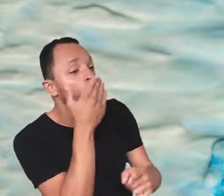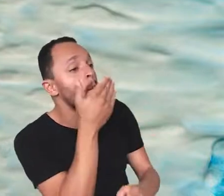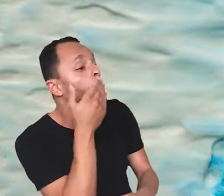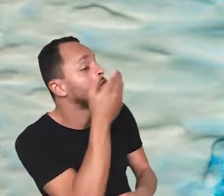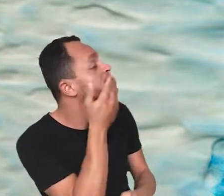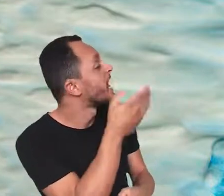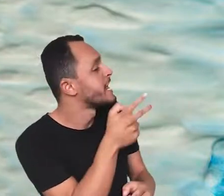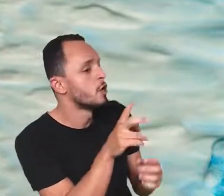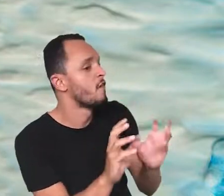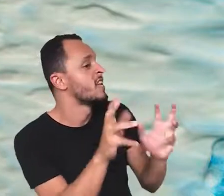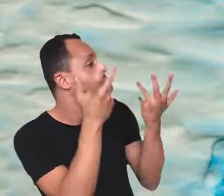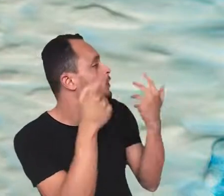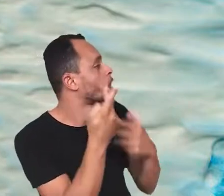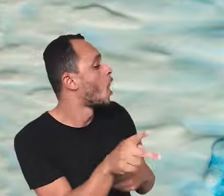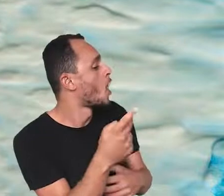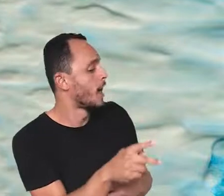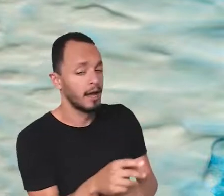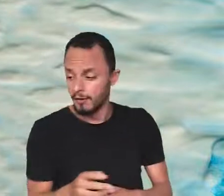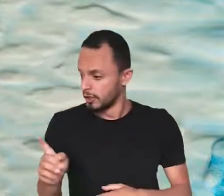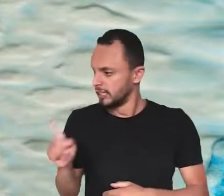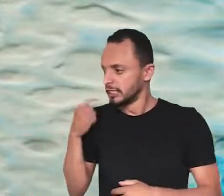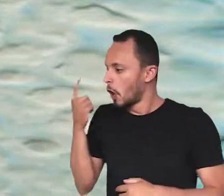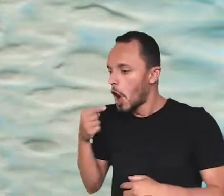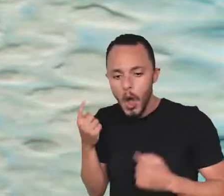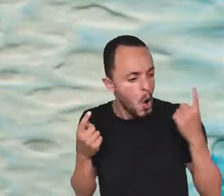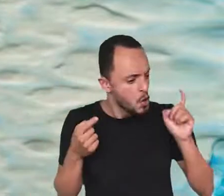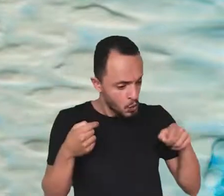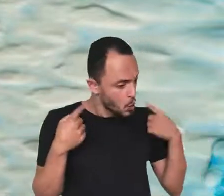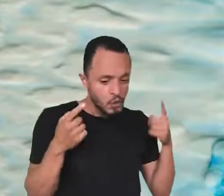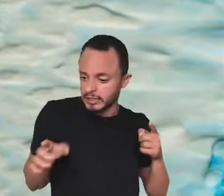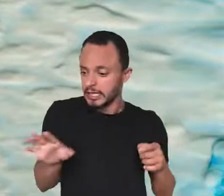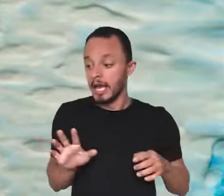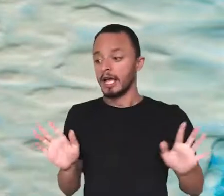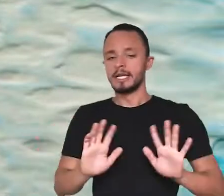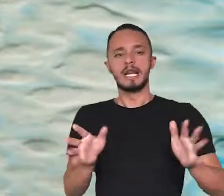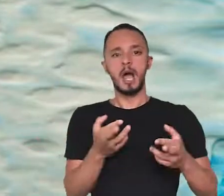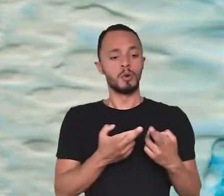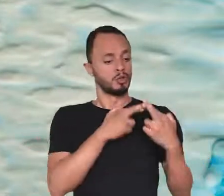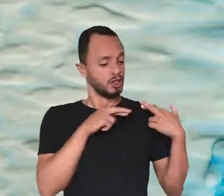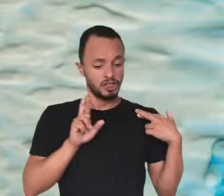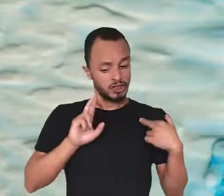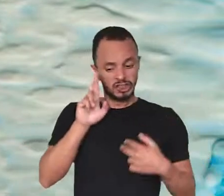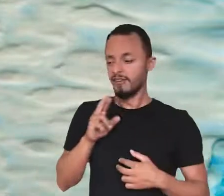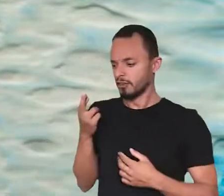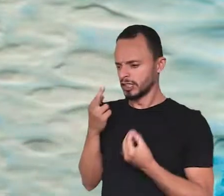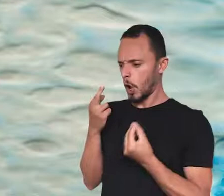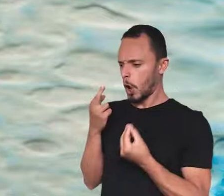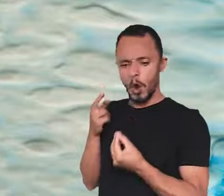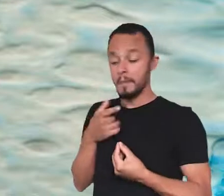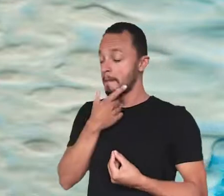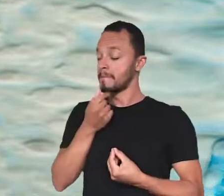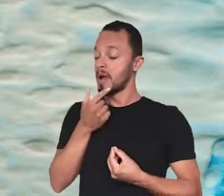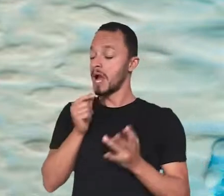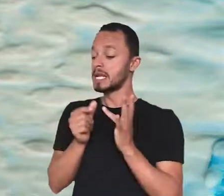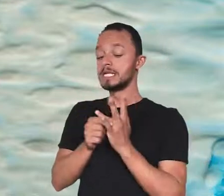puteiro. Vocês estão ficando loucos! Não, porque isso só pode ser loucura. Vocês perderam a noção do perigo.